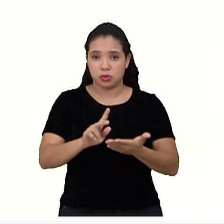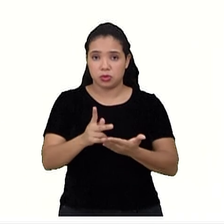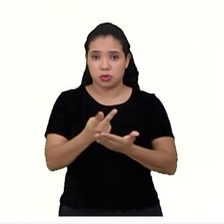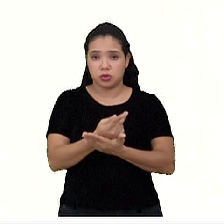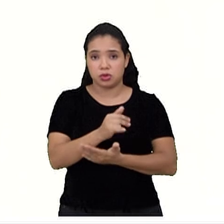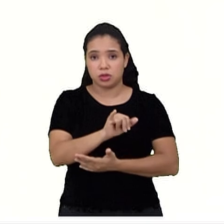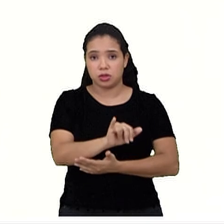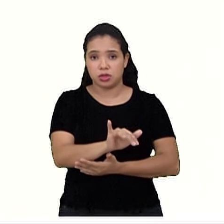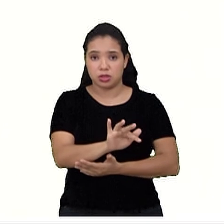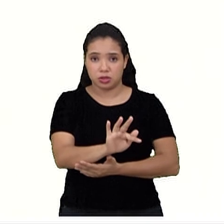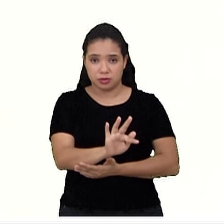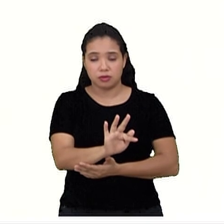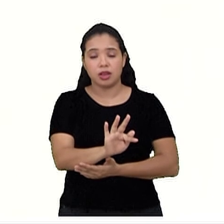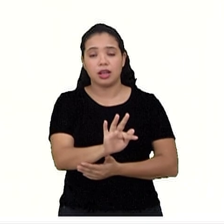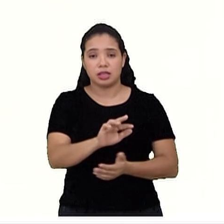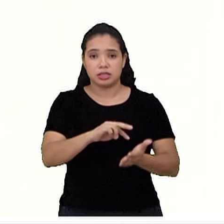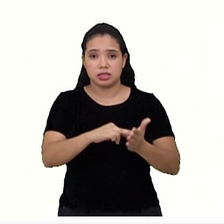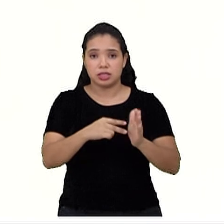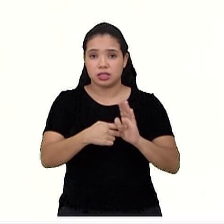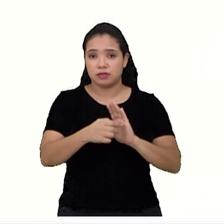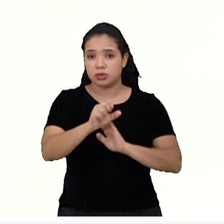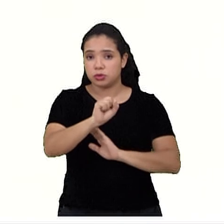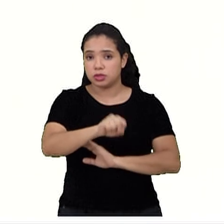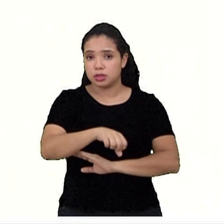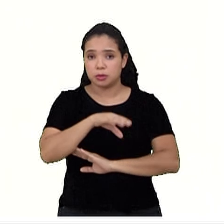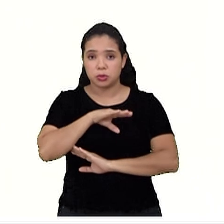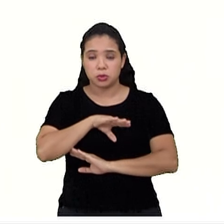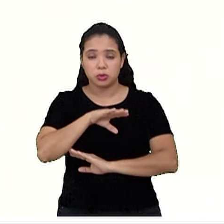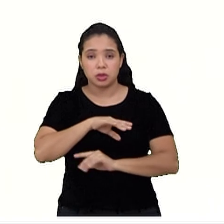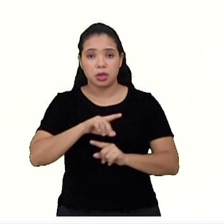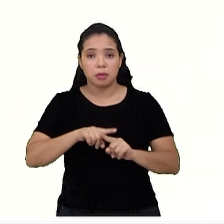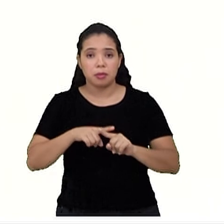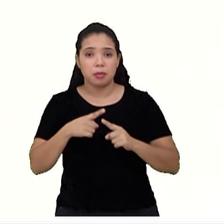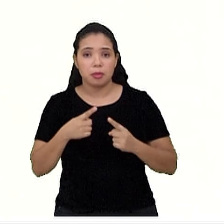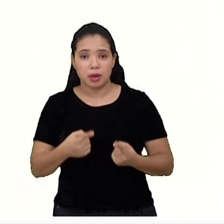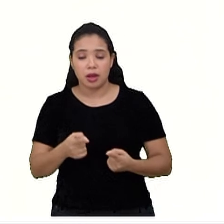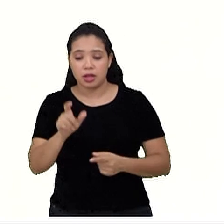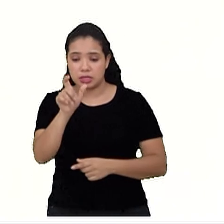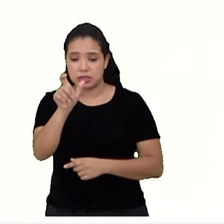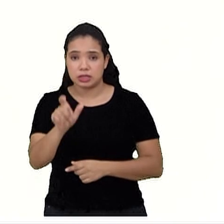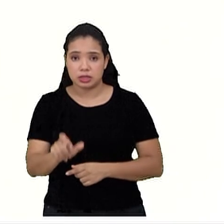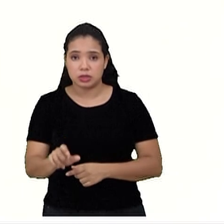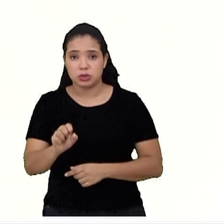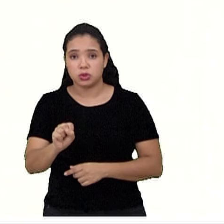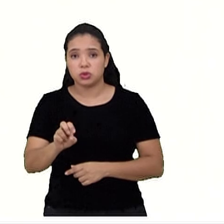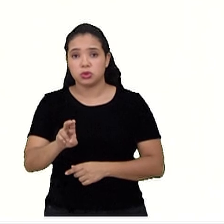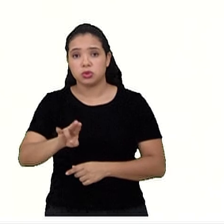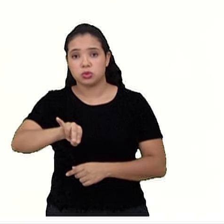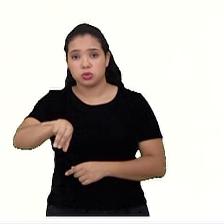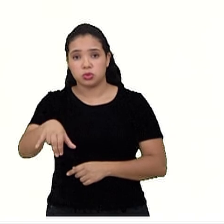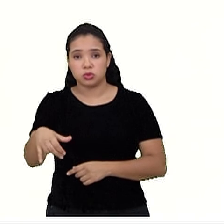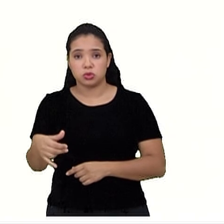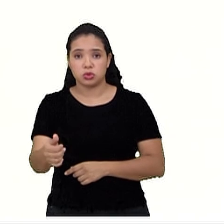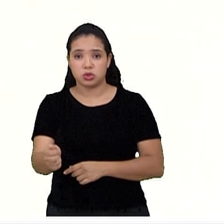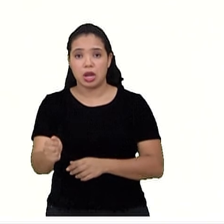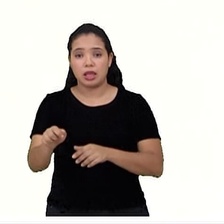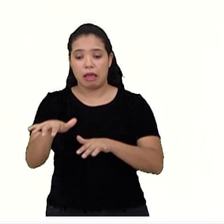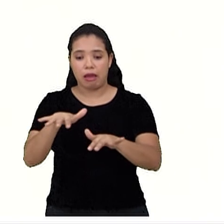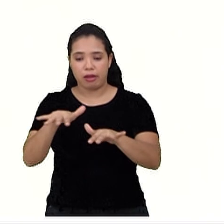If é o nosso se do português. Mais o sujeito, né? Quem pratica a